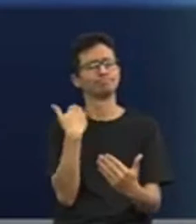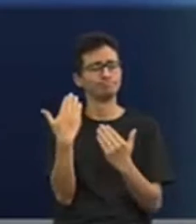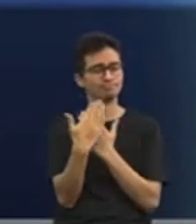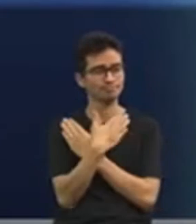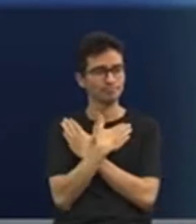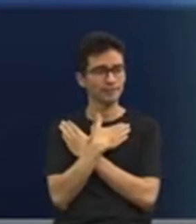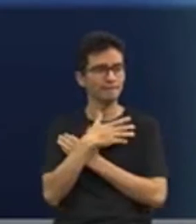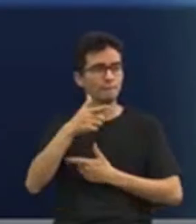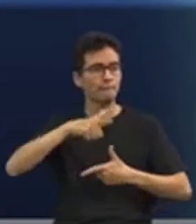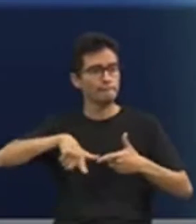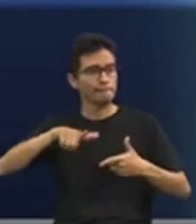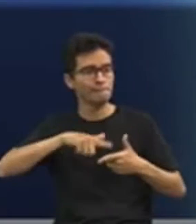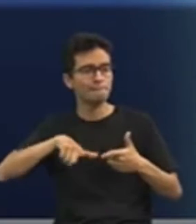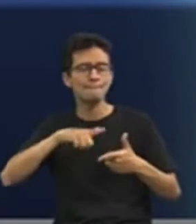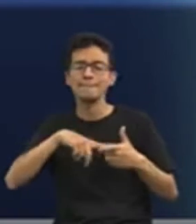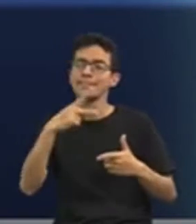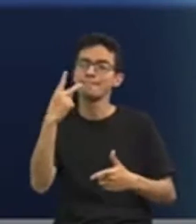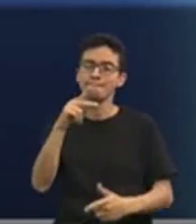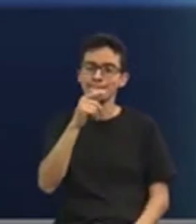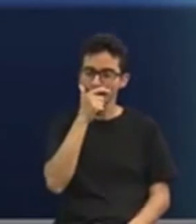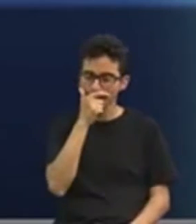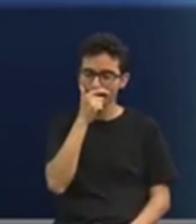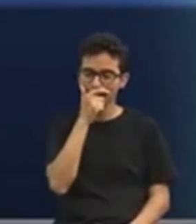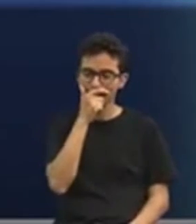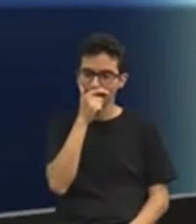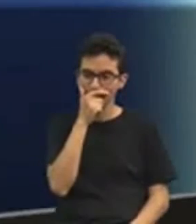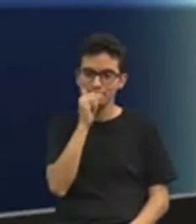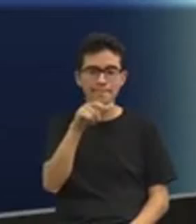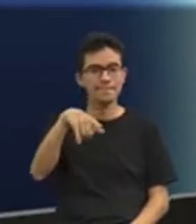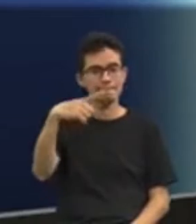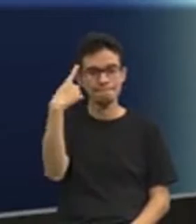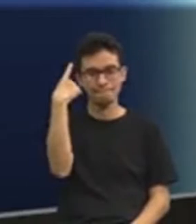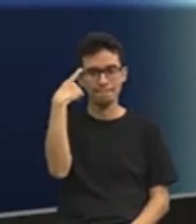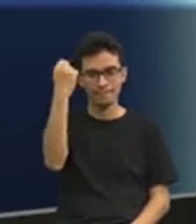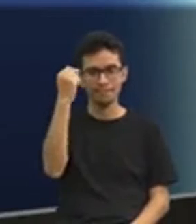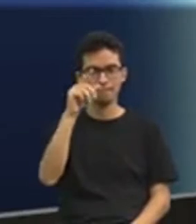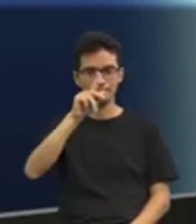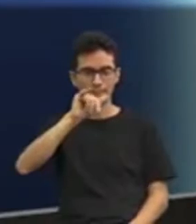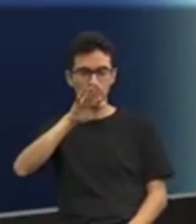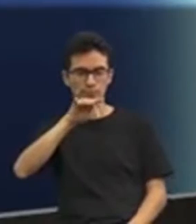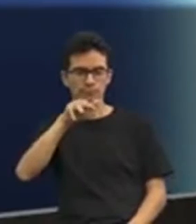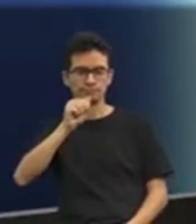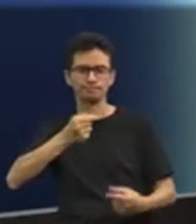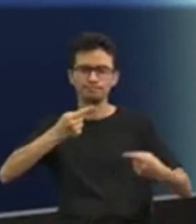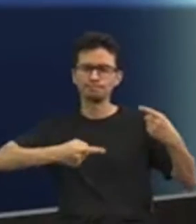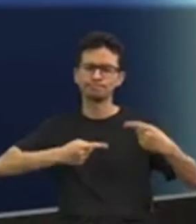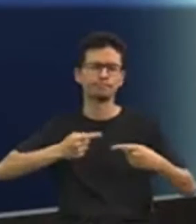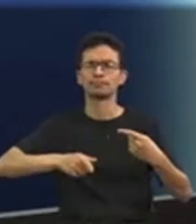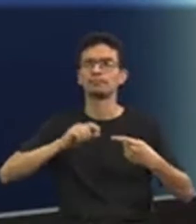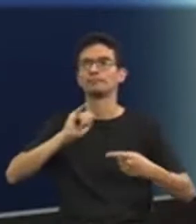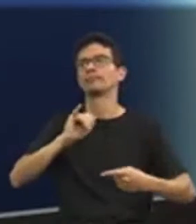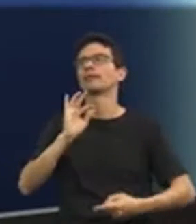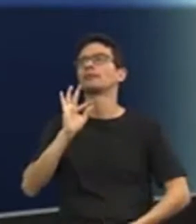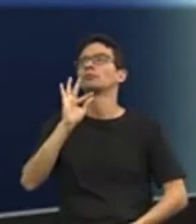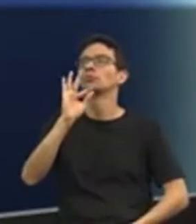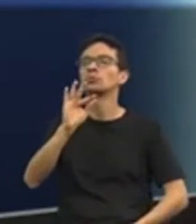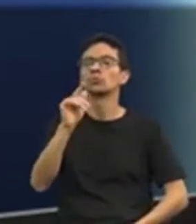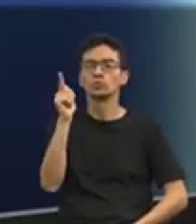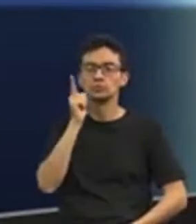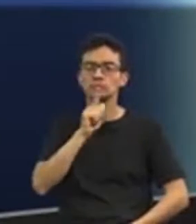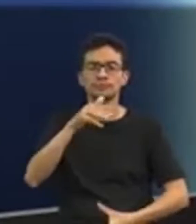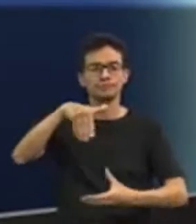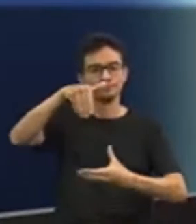problema do Odorico Paraguaçu porque ele se elegeu com uma plataforma política de que se ele fosse